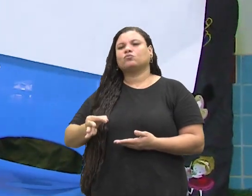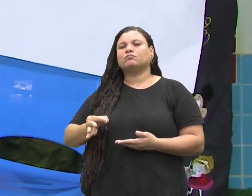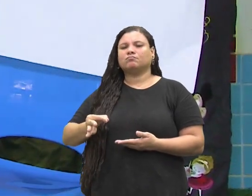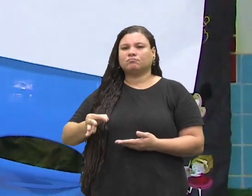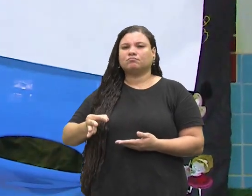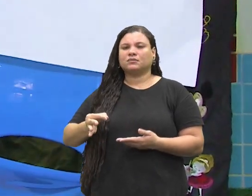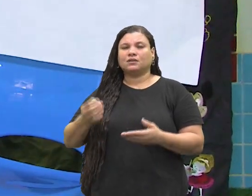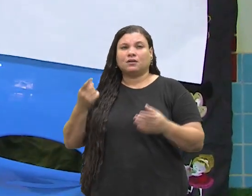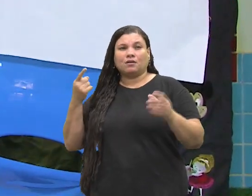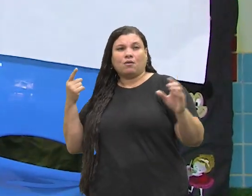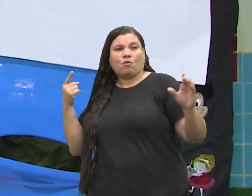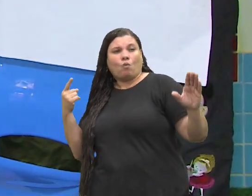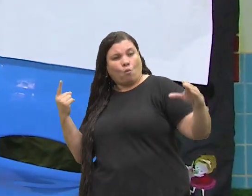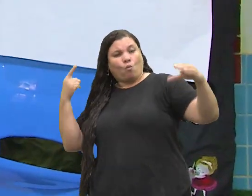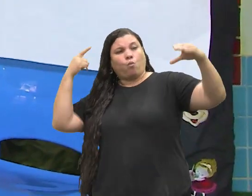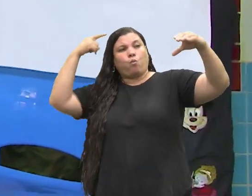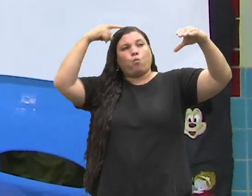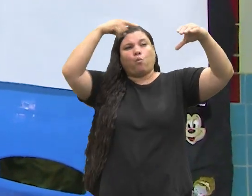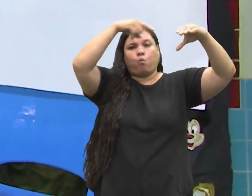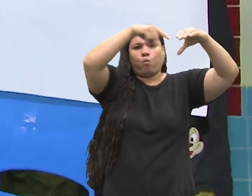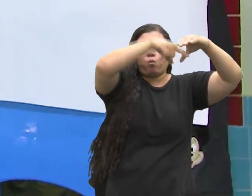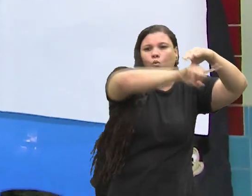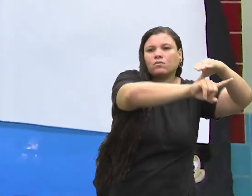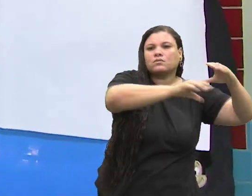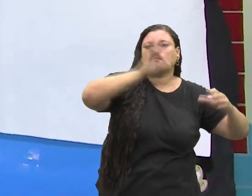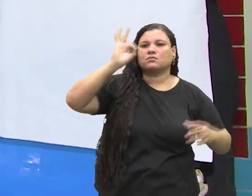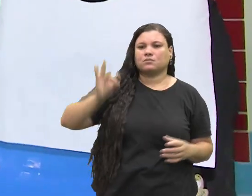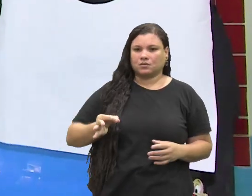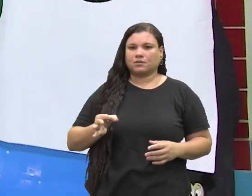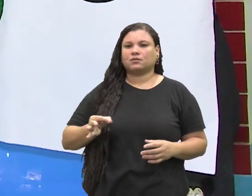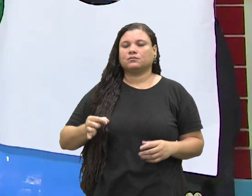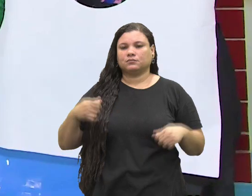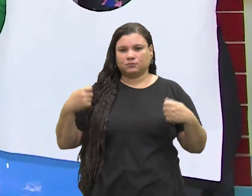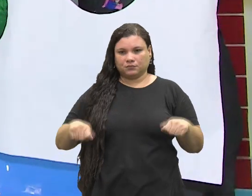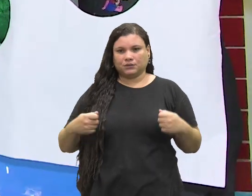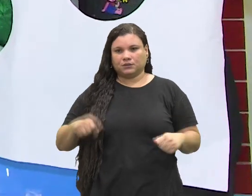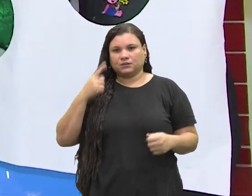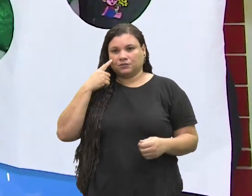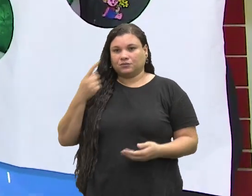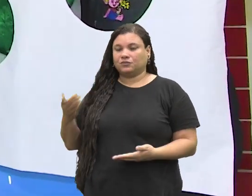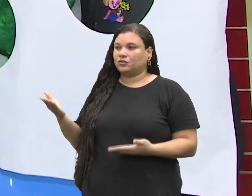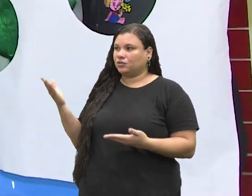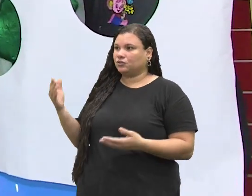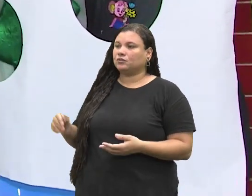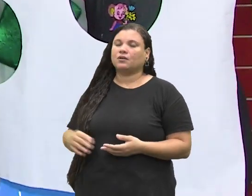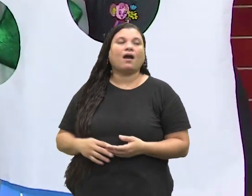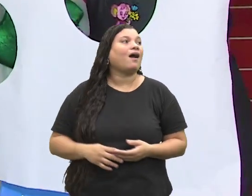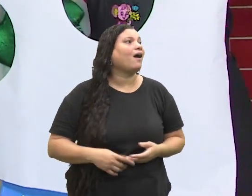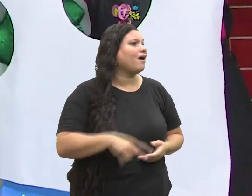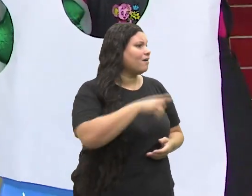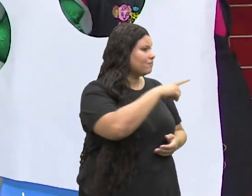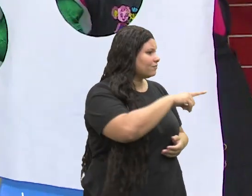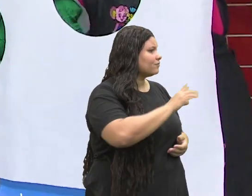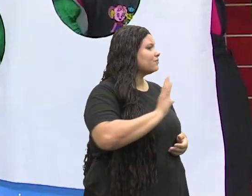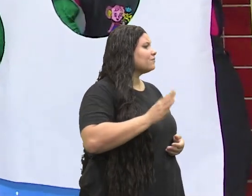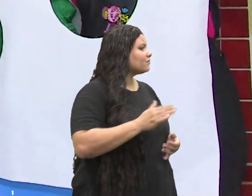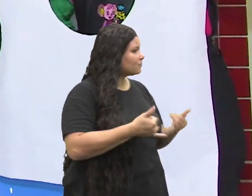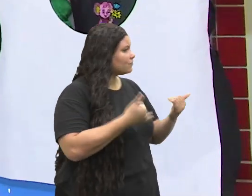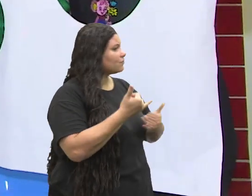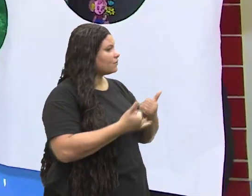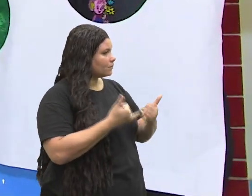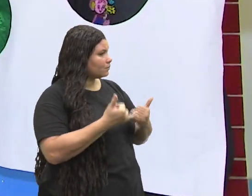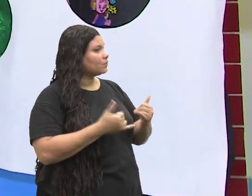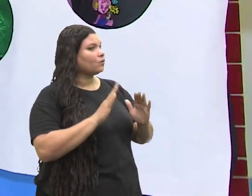lá na sua escola, não já? Já. Já aprendeu com a professora ensinando na minha escola. Ensinou